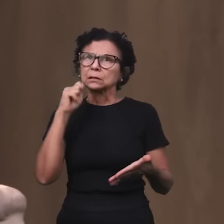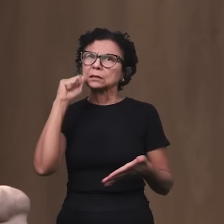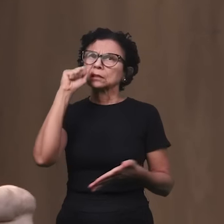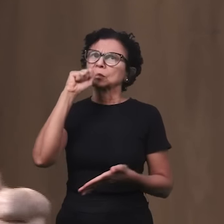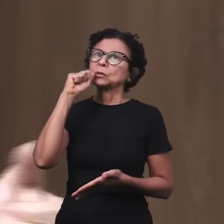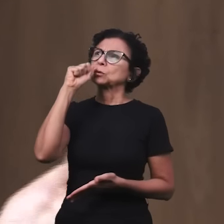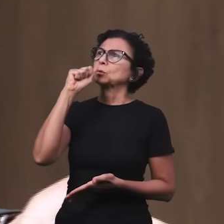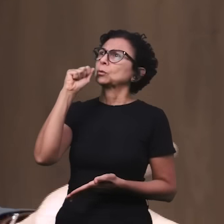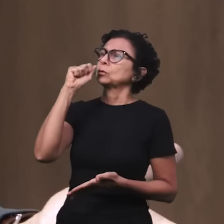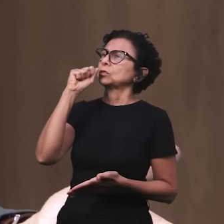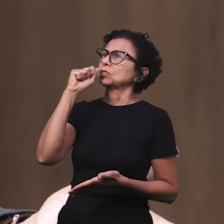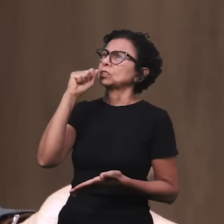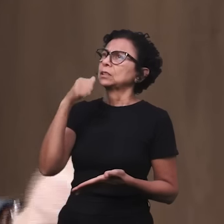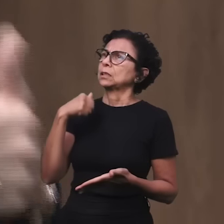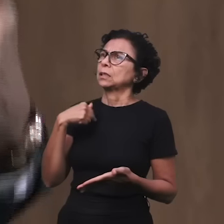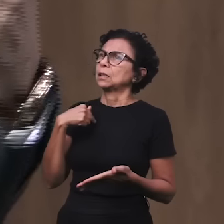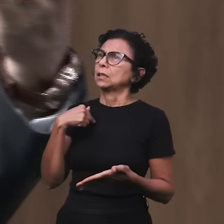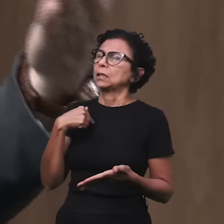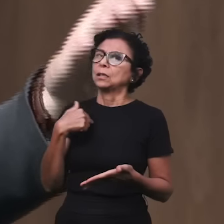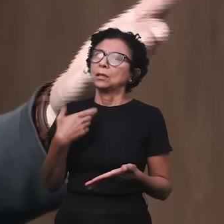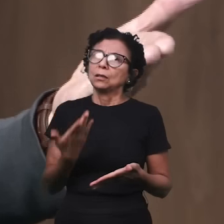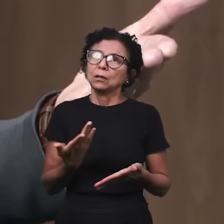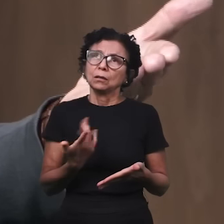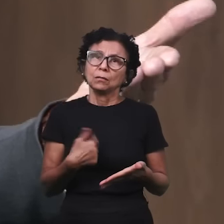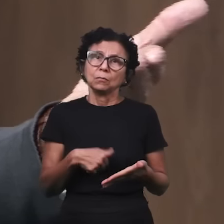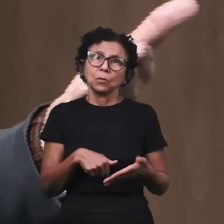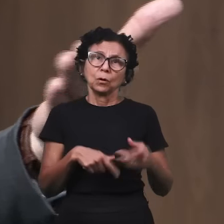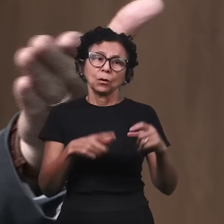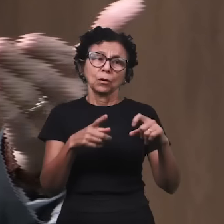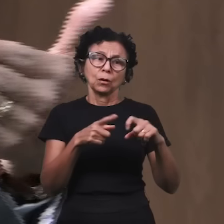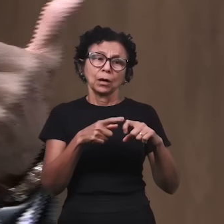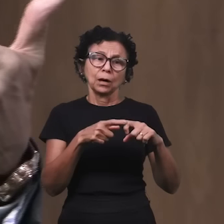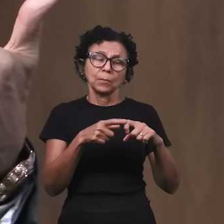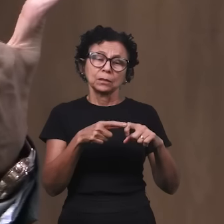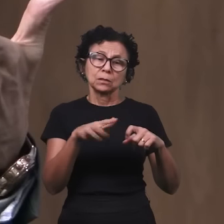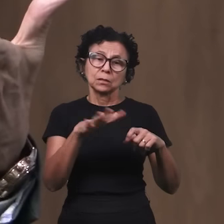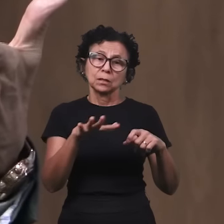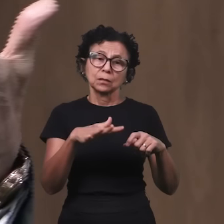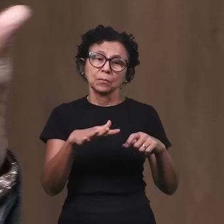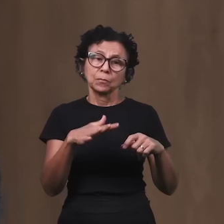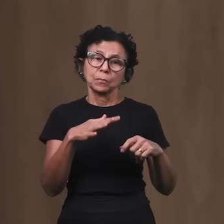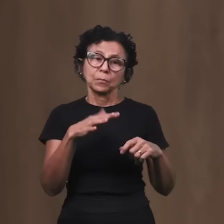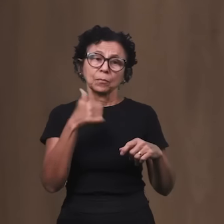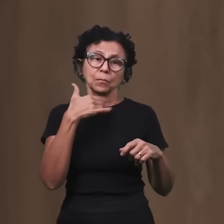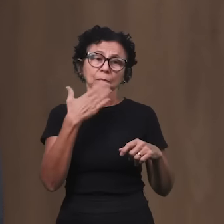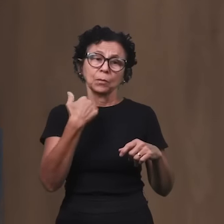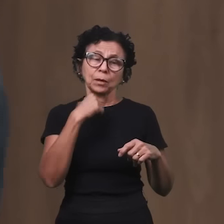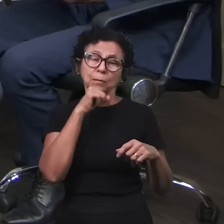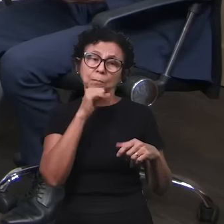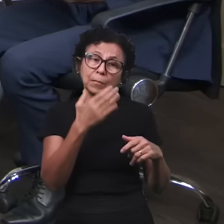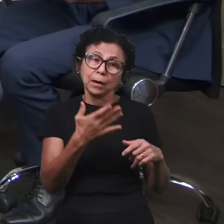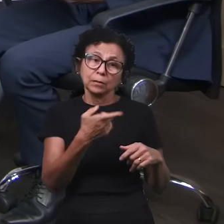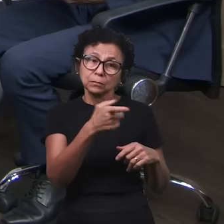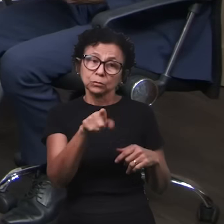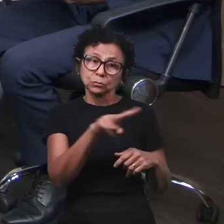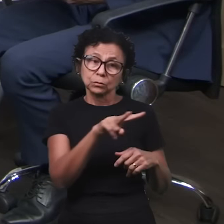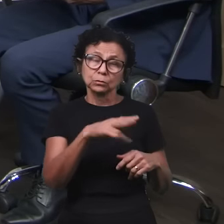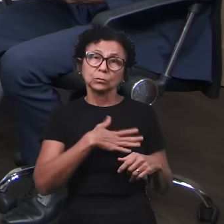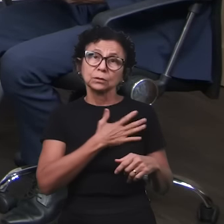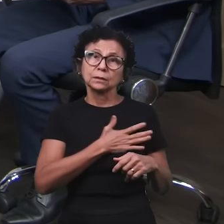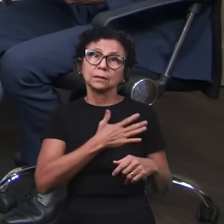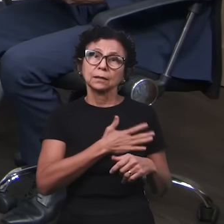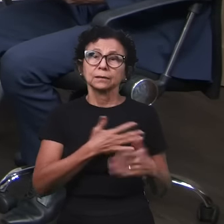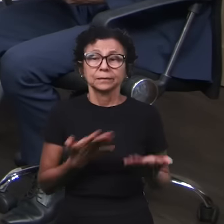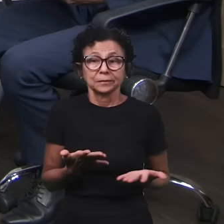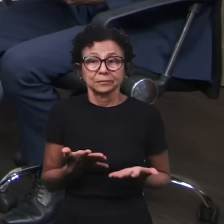que o senhor não queria que eu fizesse medicina para agradar meu pai e minha mãe, mas o senhor permitiu que eu fizesse medicina para agradar o senhor. E é